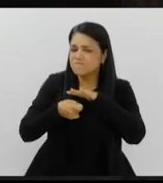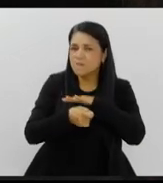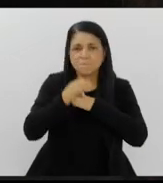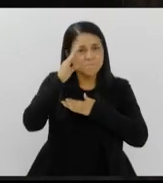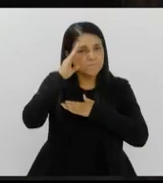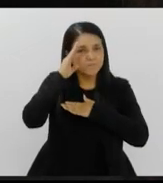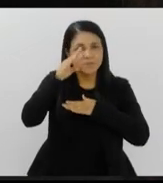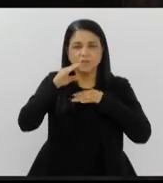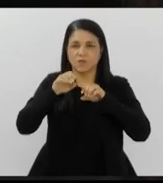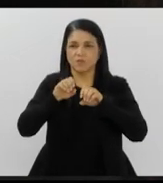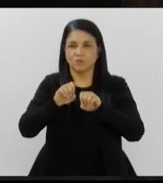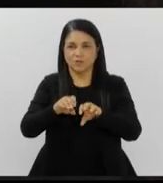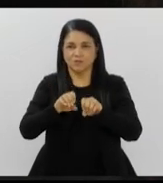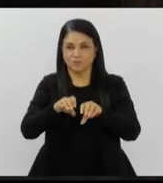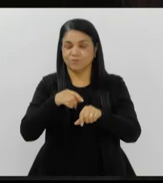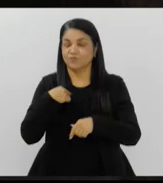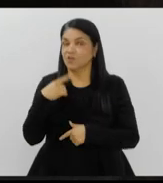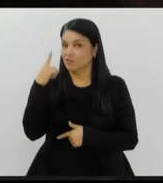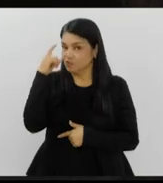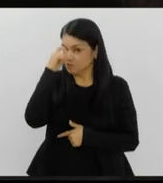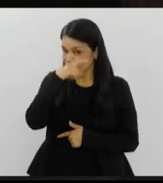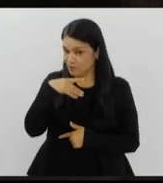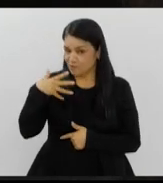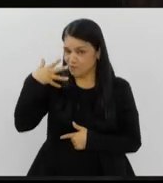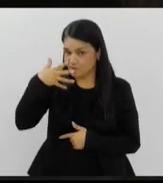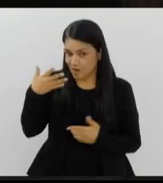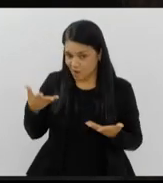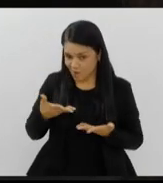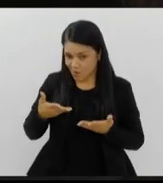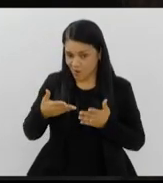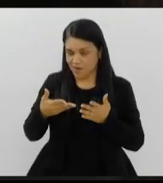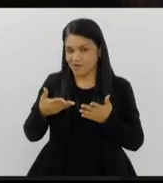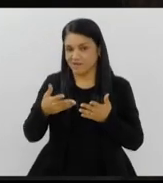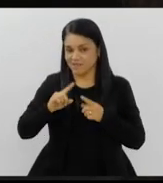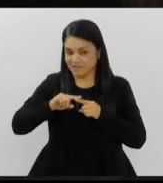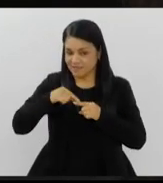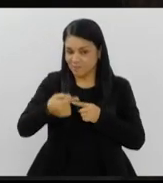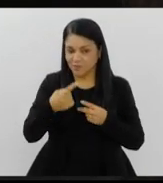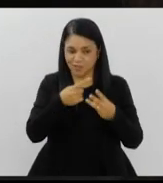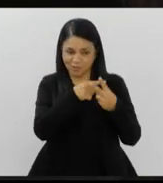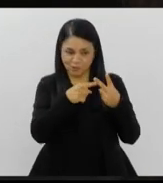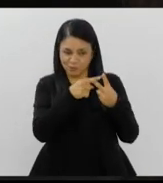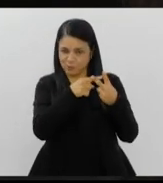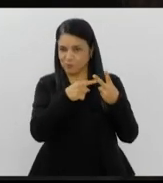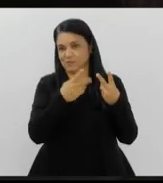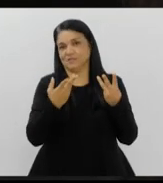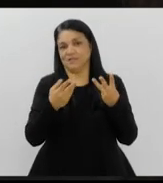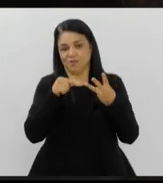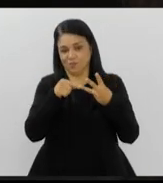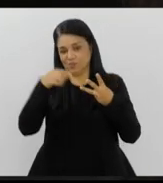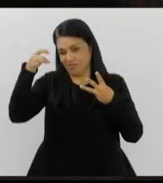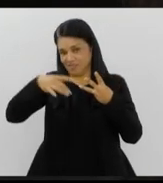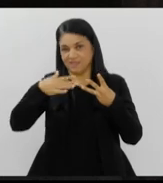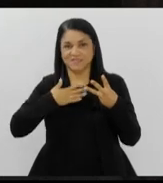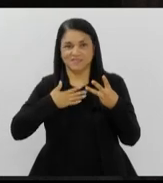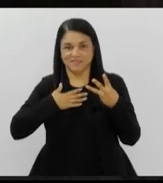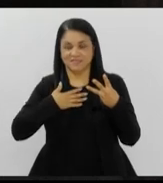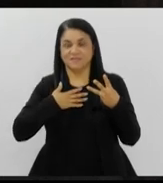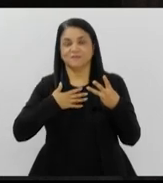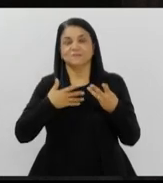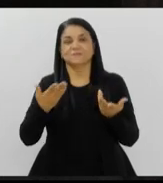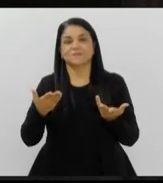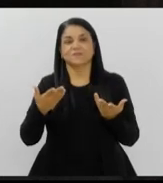Vai ser difícil falar agora, depois das duas, mas depois de todos aqui, que Foucault, tudo. Mas, realmente, a